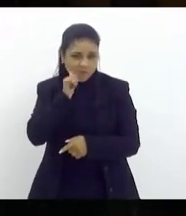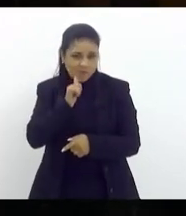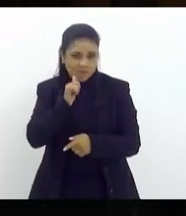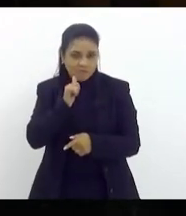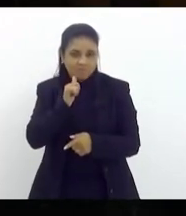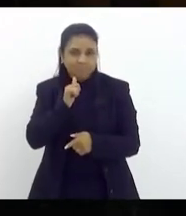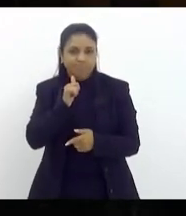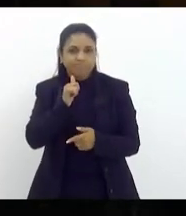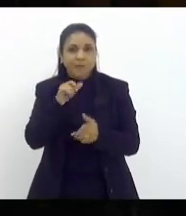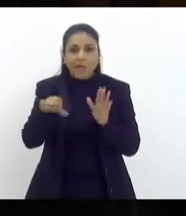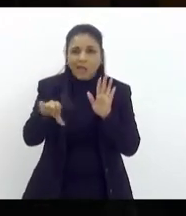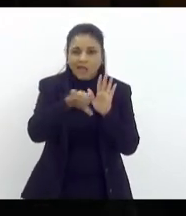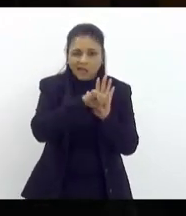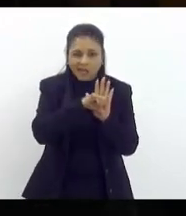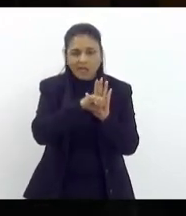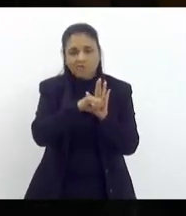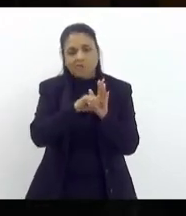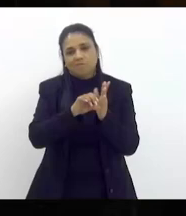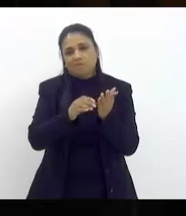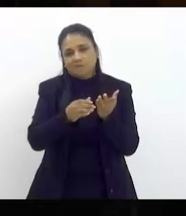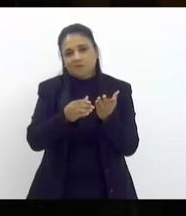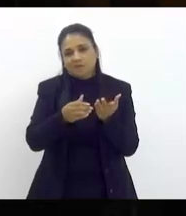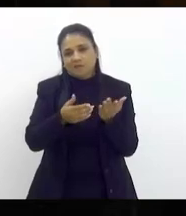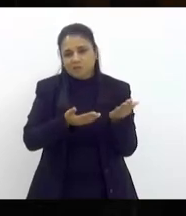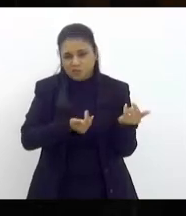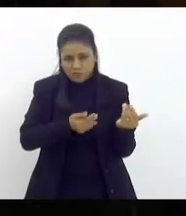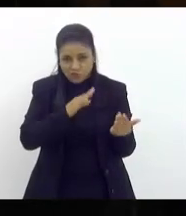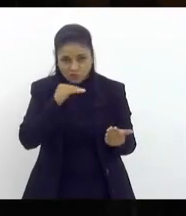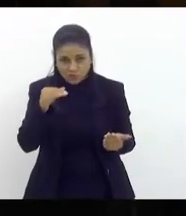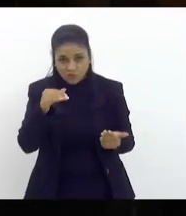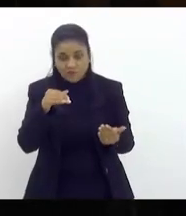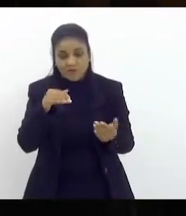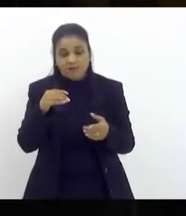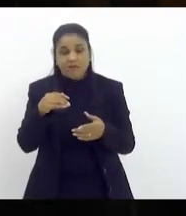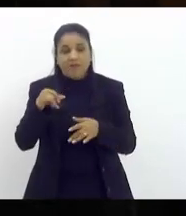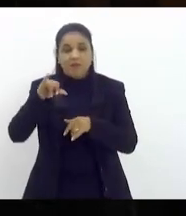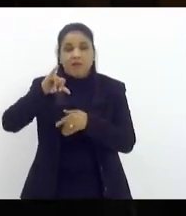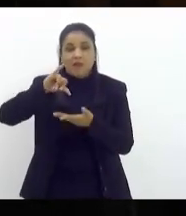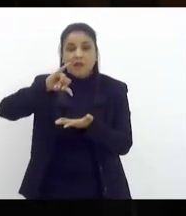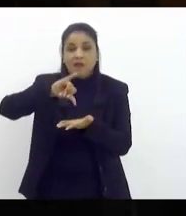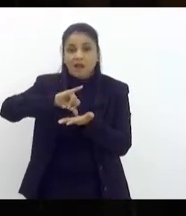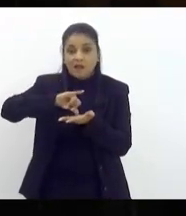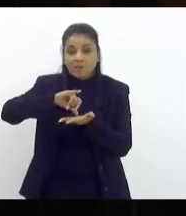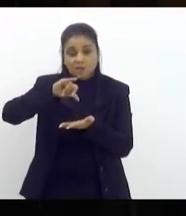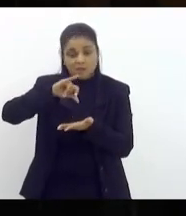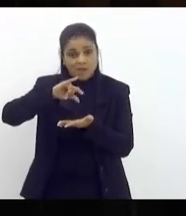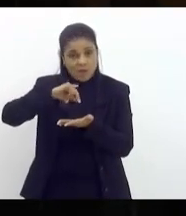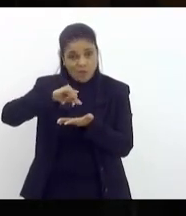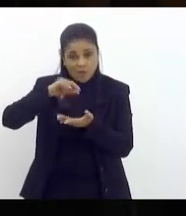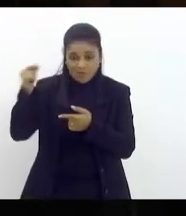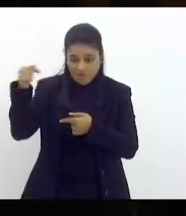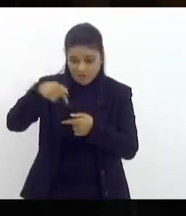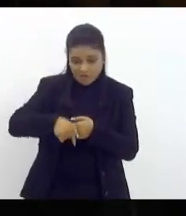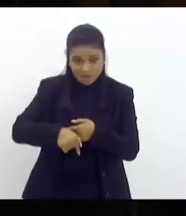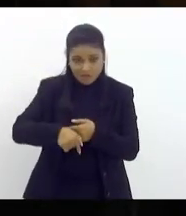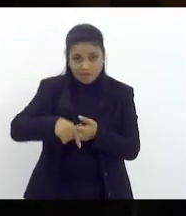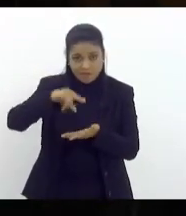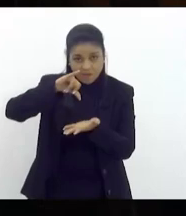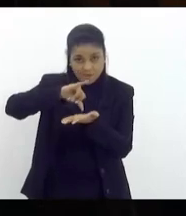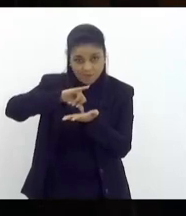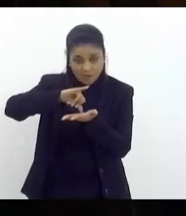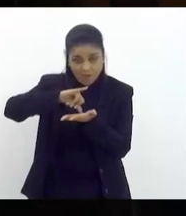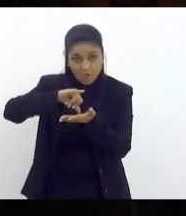do outras cidades do Rio de Janeiro elas vêm para capital e fica sem acesso à sua família Então